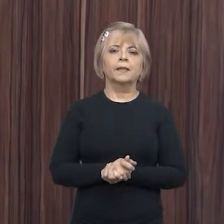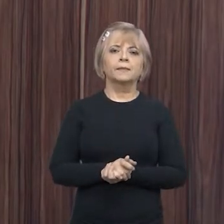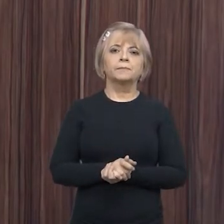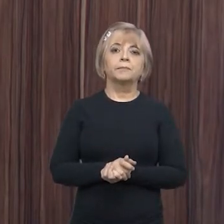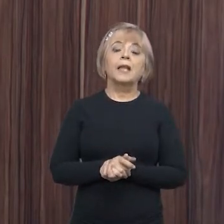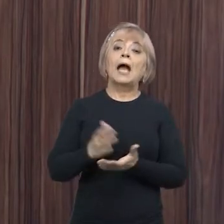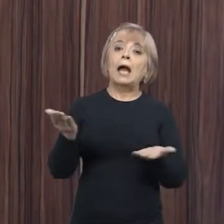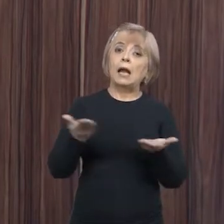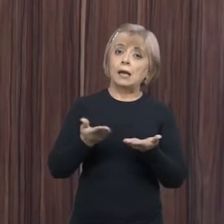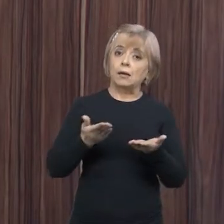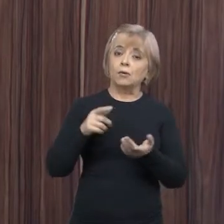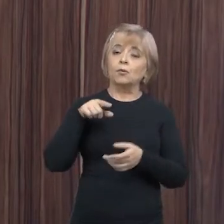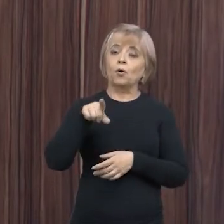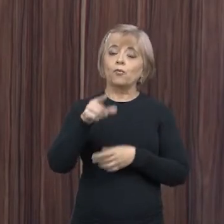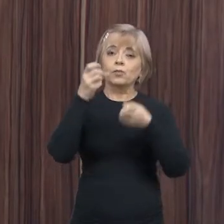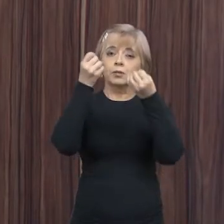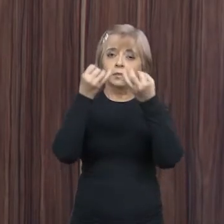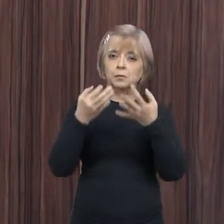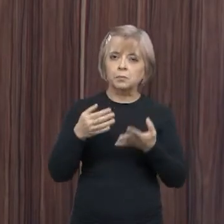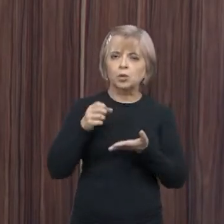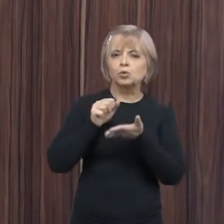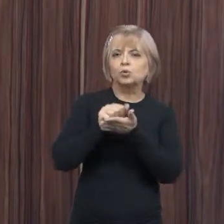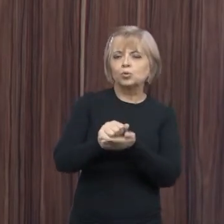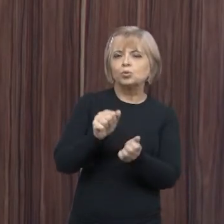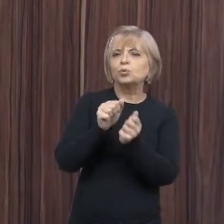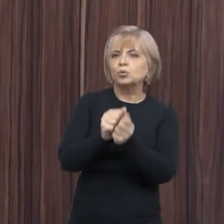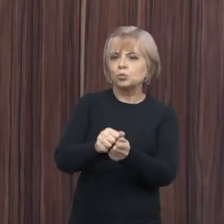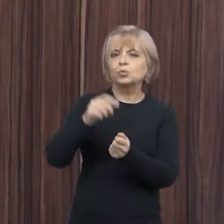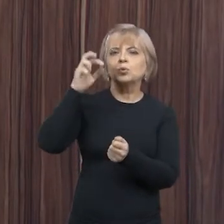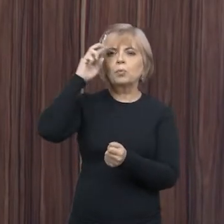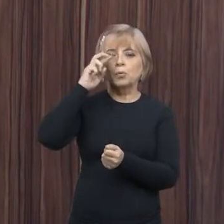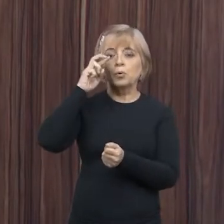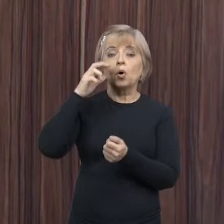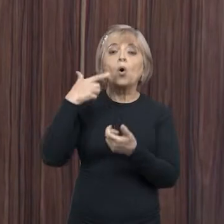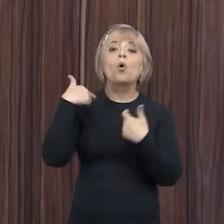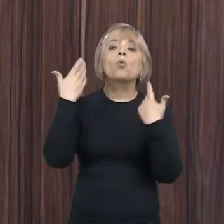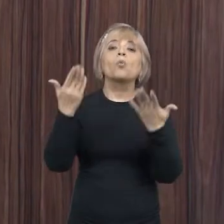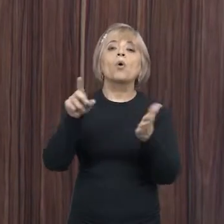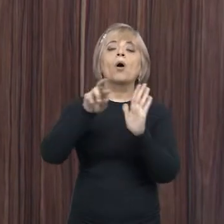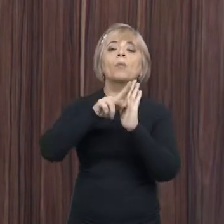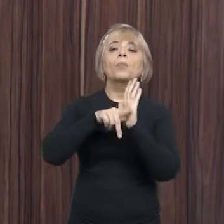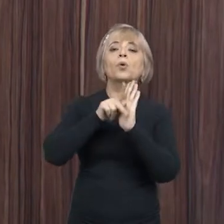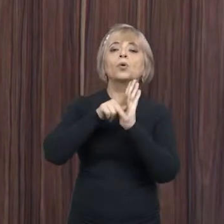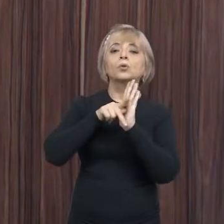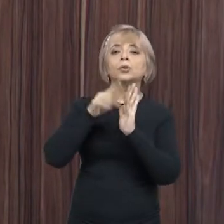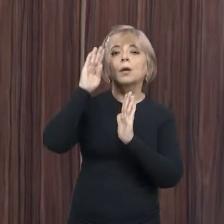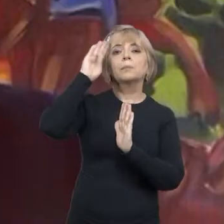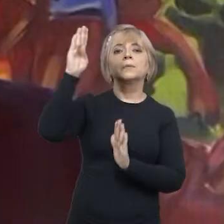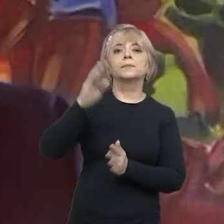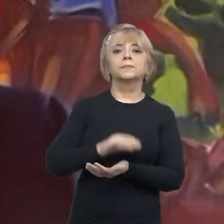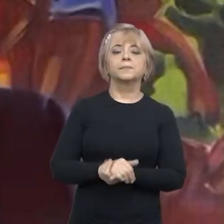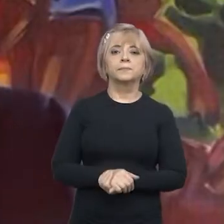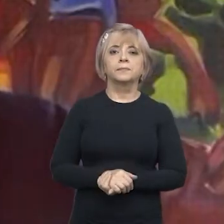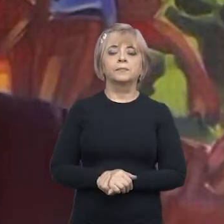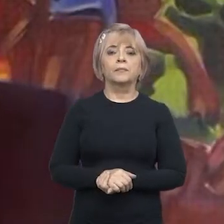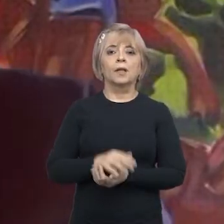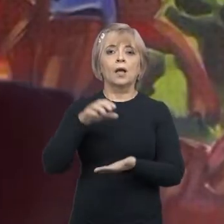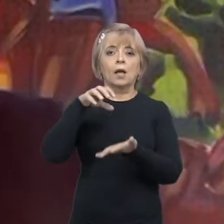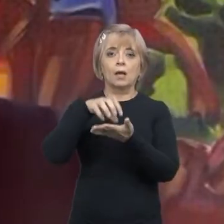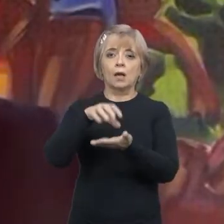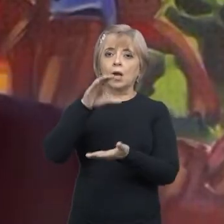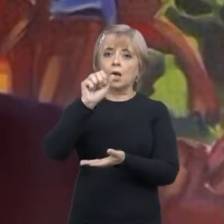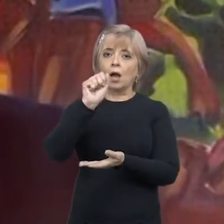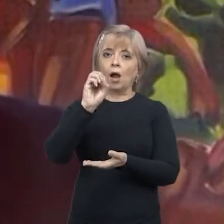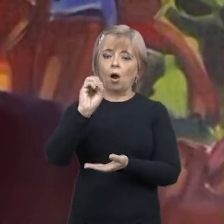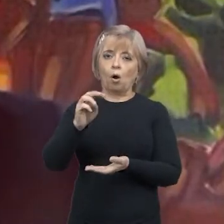nós falamos das iniciativas junto aos promotores de justiça. Agora, quais projetos do CAU Meio Ambiente que merecem destaque? Bom, o CAU Meio